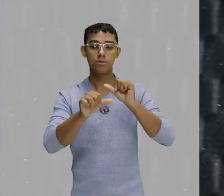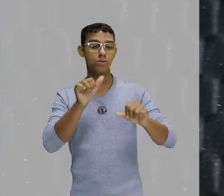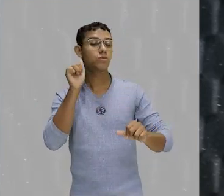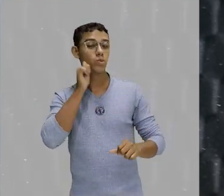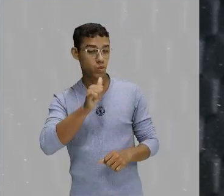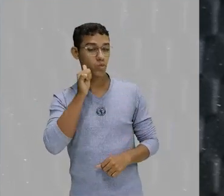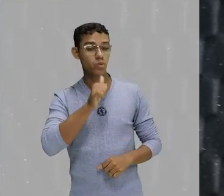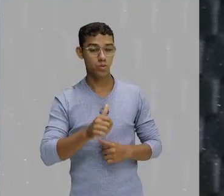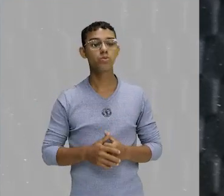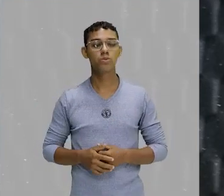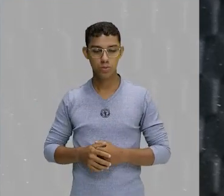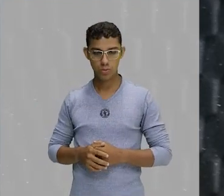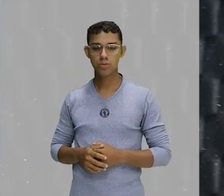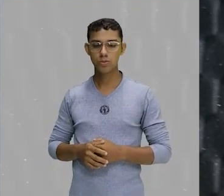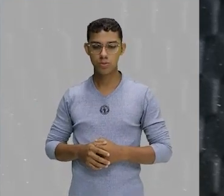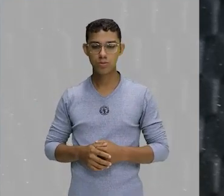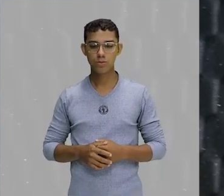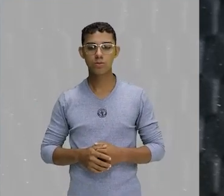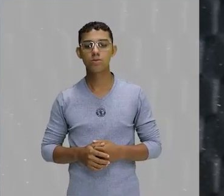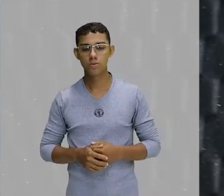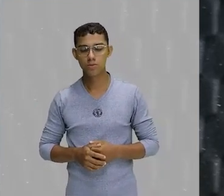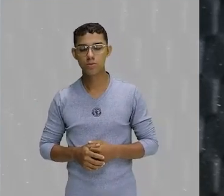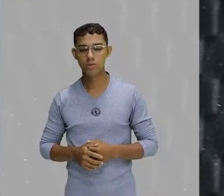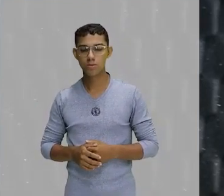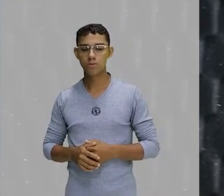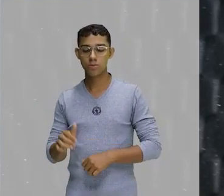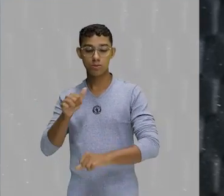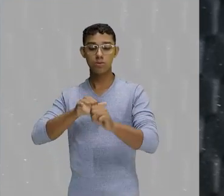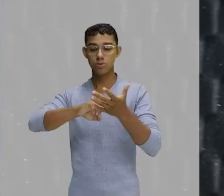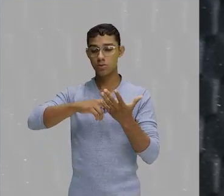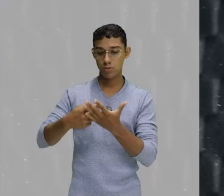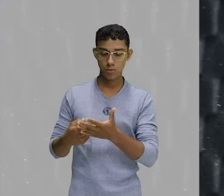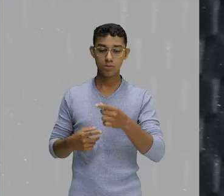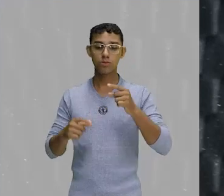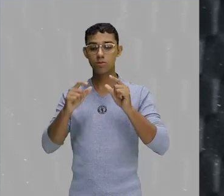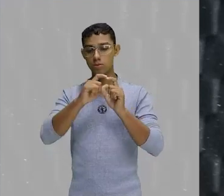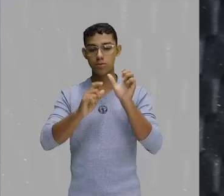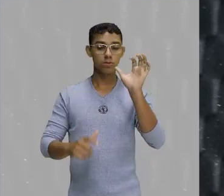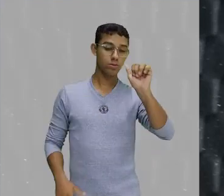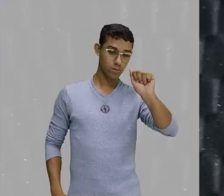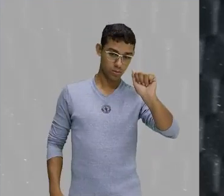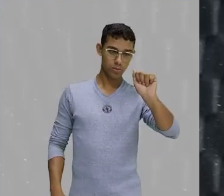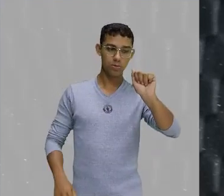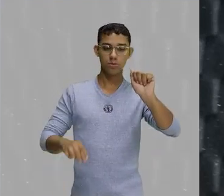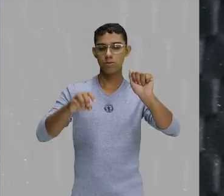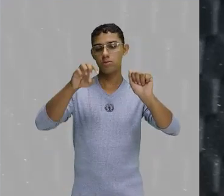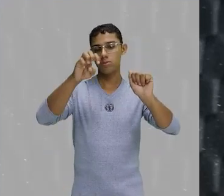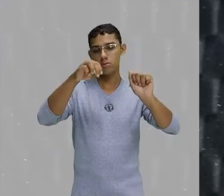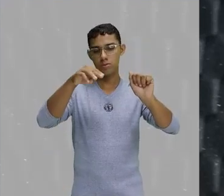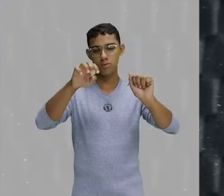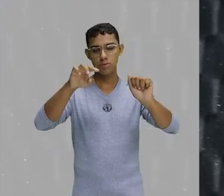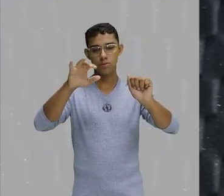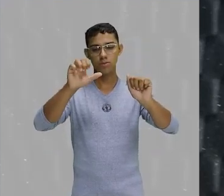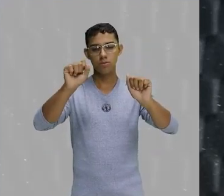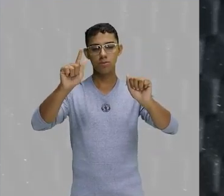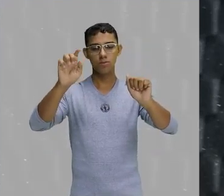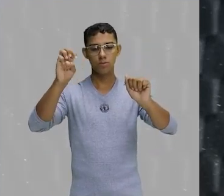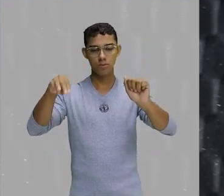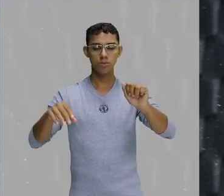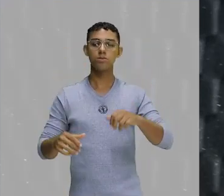que eu vou... o artículo, né, que é o artigo que eu vou utilizar, é o el. Então,